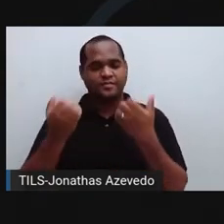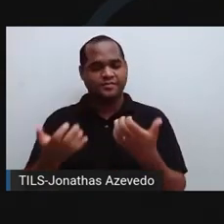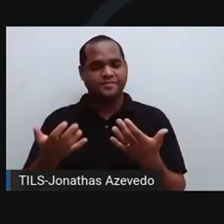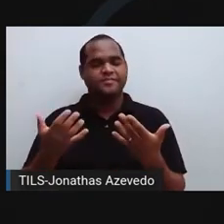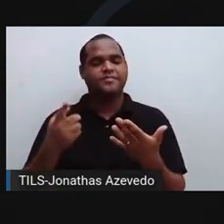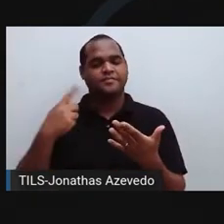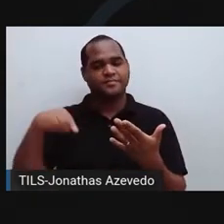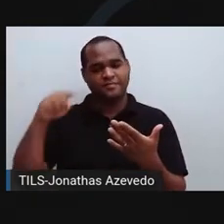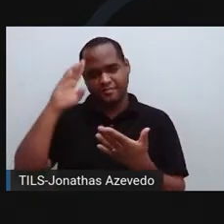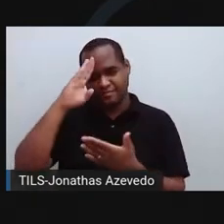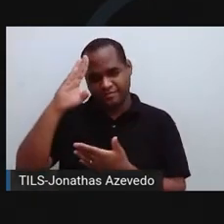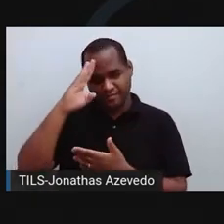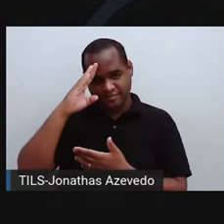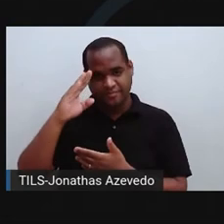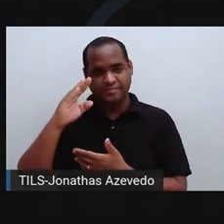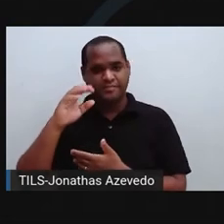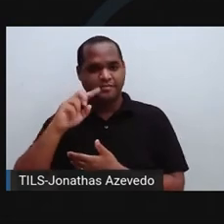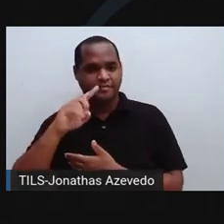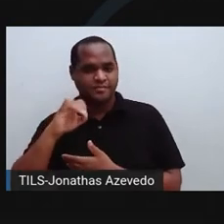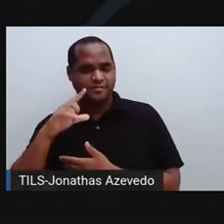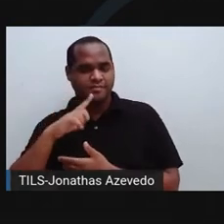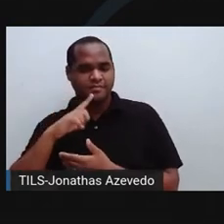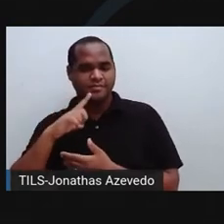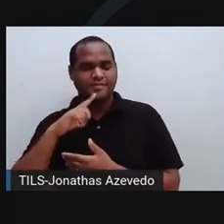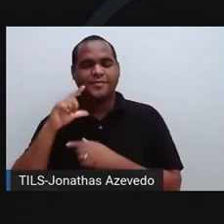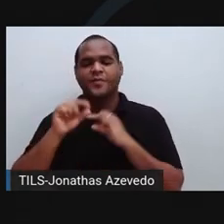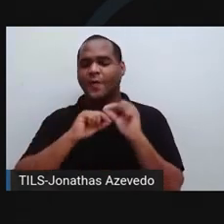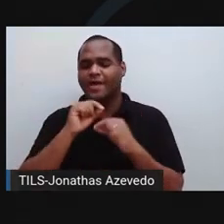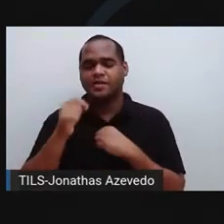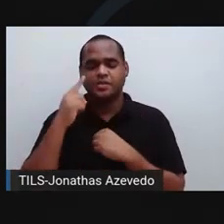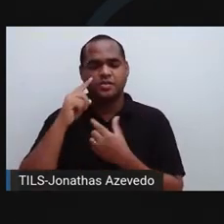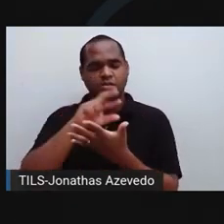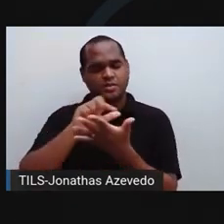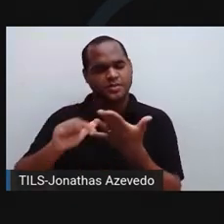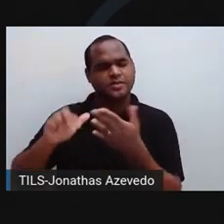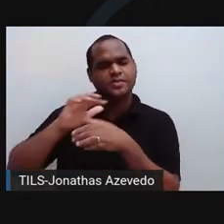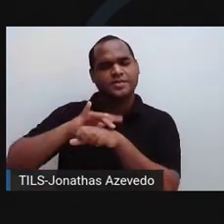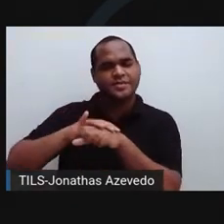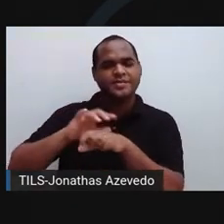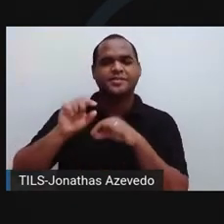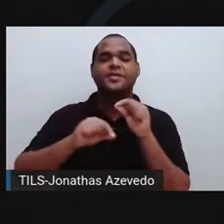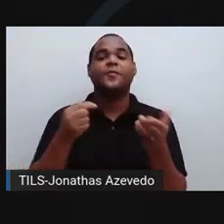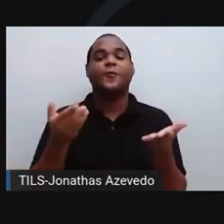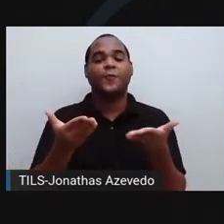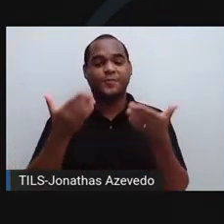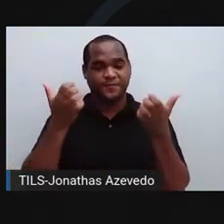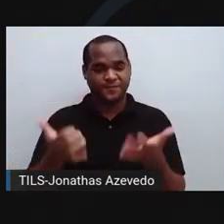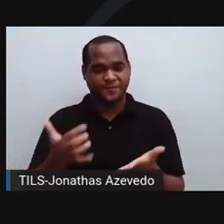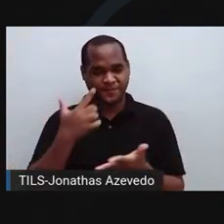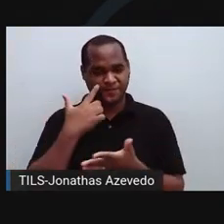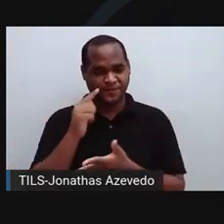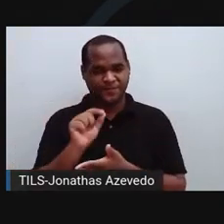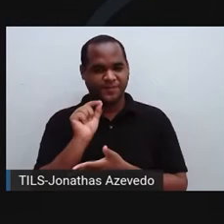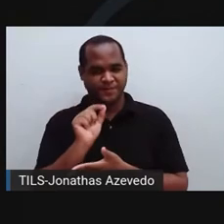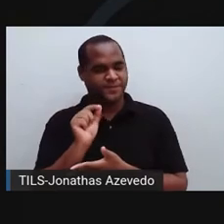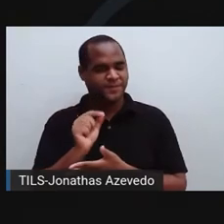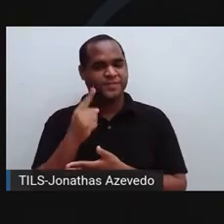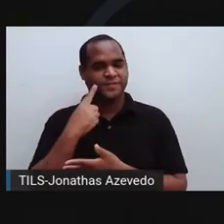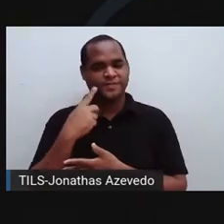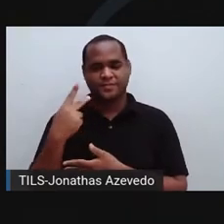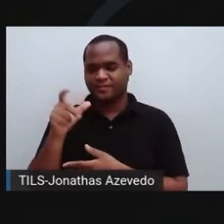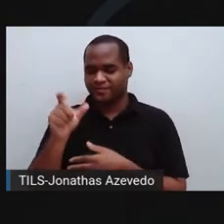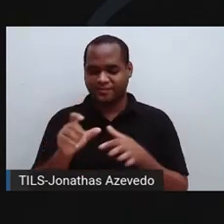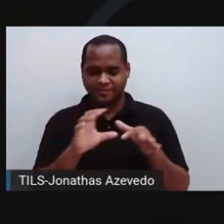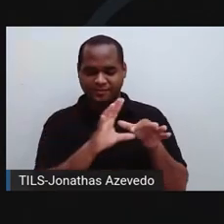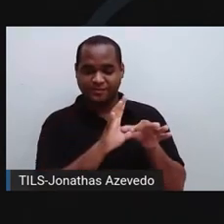cadeia alimentar. Uma sequência onde vários seres vão se alimentando. Agora, quando eu falo de cadeia alimentar, você tem que pensar sempre o seguinte. Na cadeia alimentar,